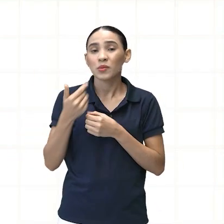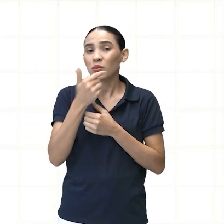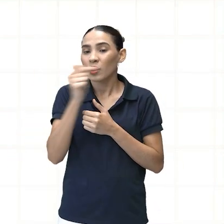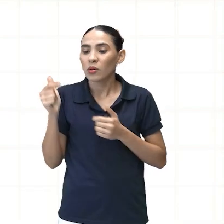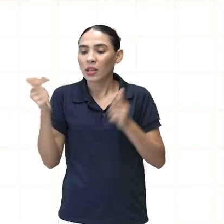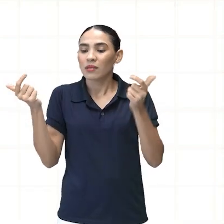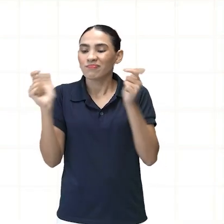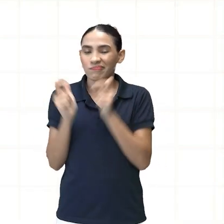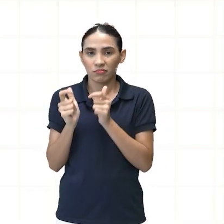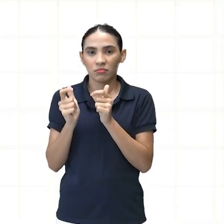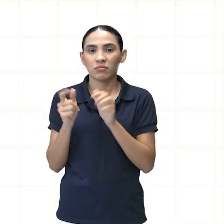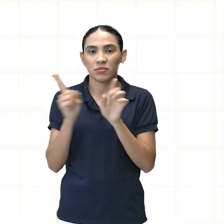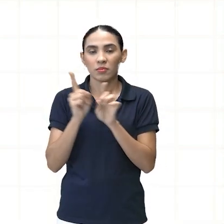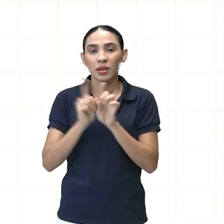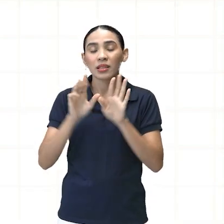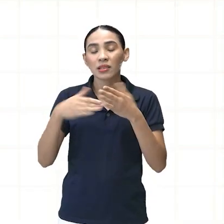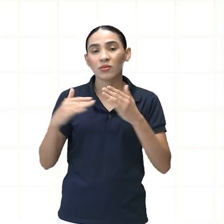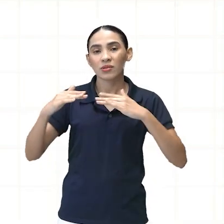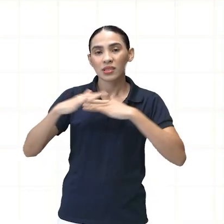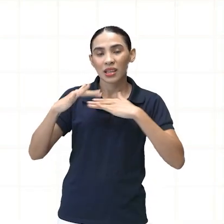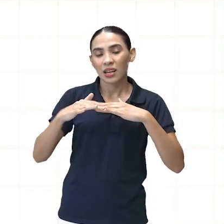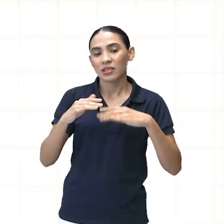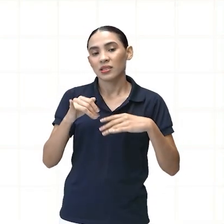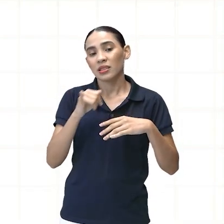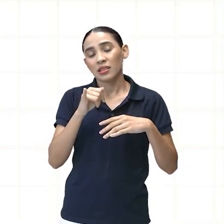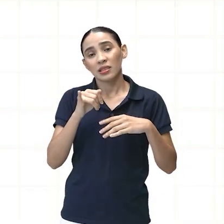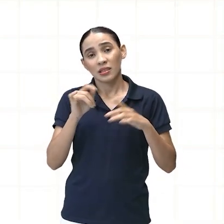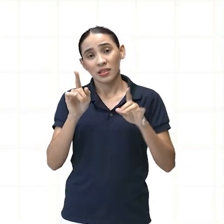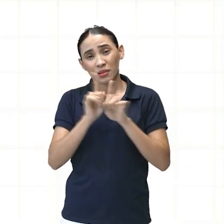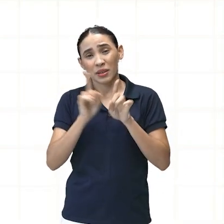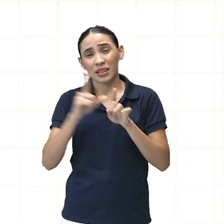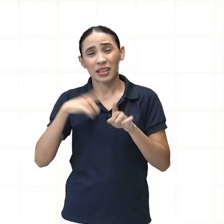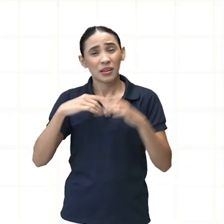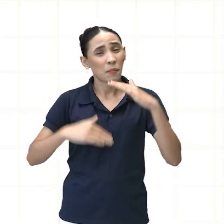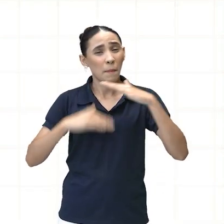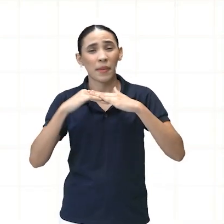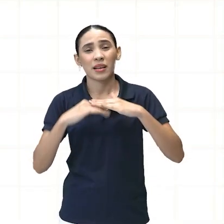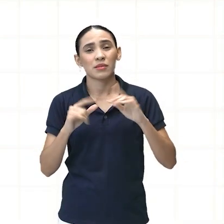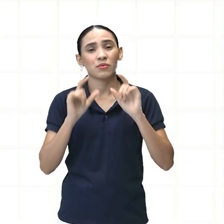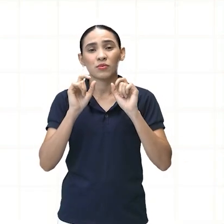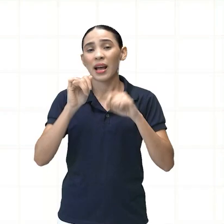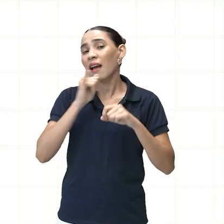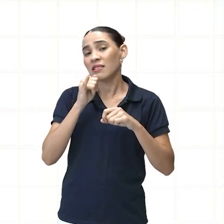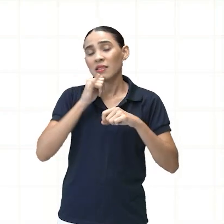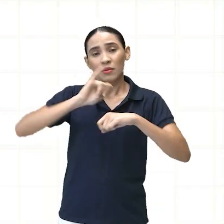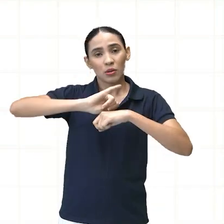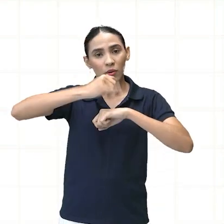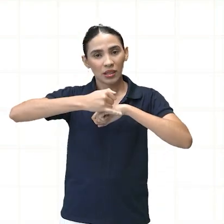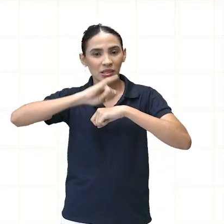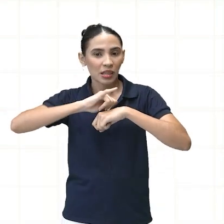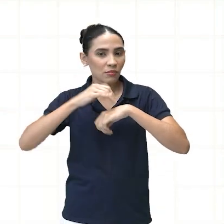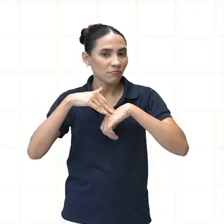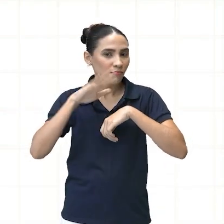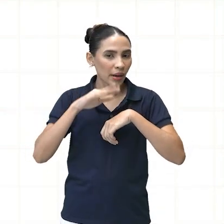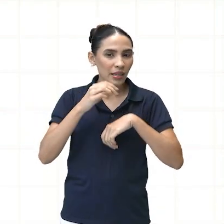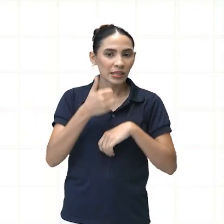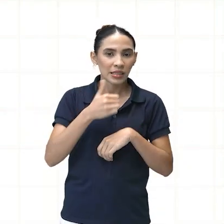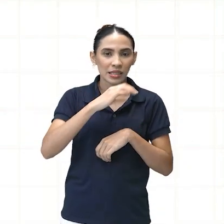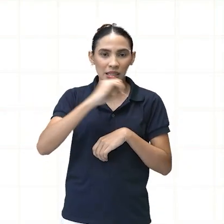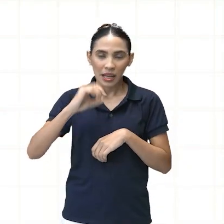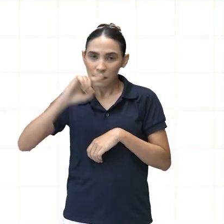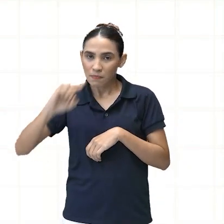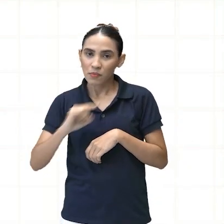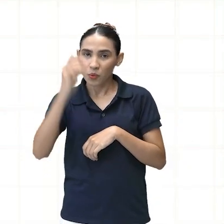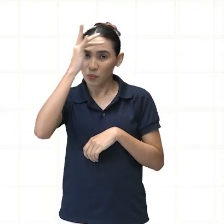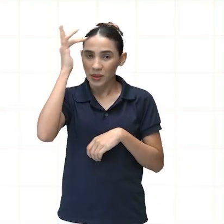tão expressiva, né? Então, são cidades, né, que tem no máximo, como o caso de Itacoatiara, um pouco mais de 100 mil